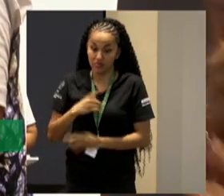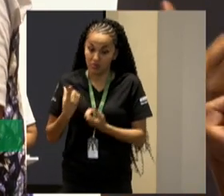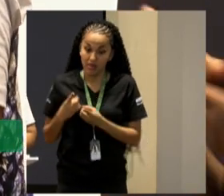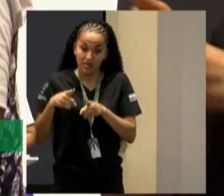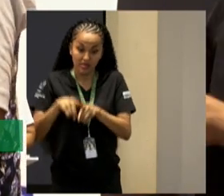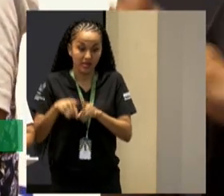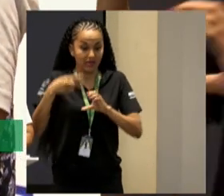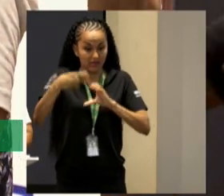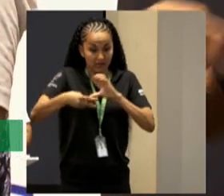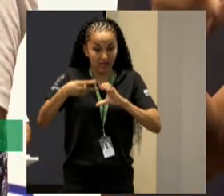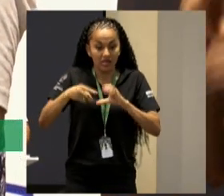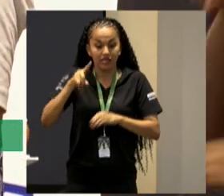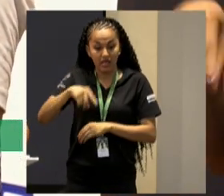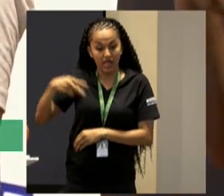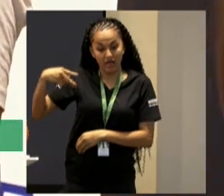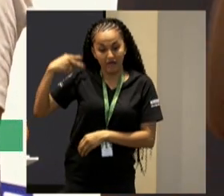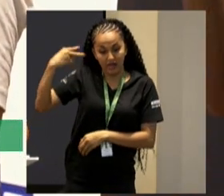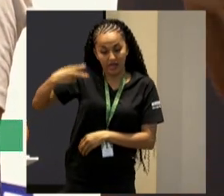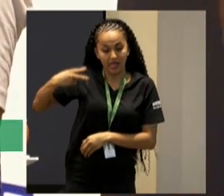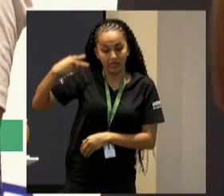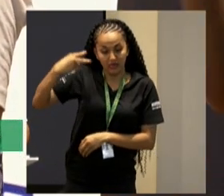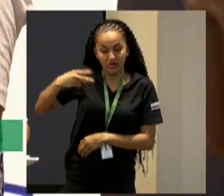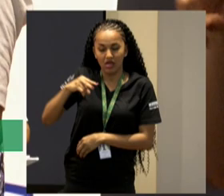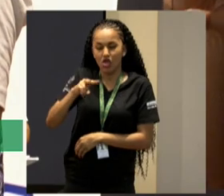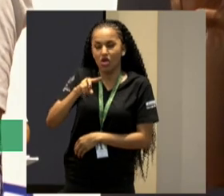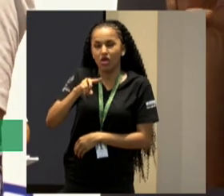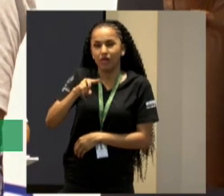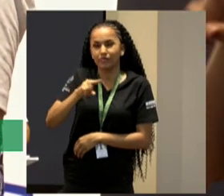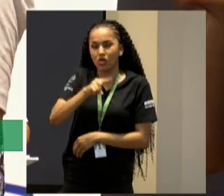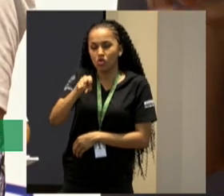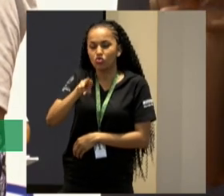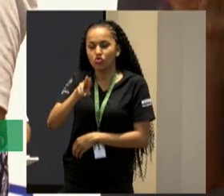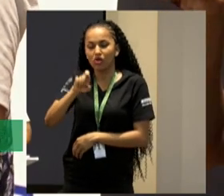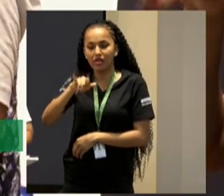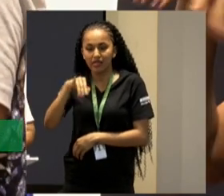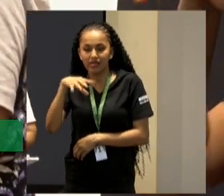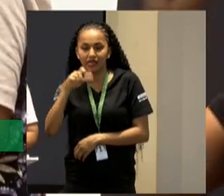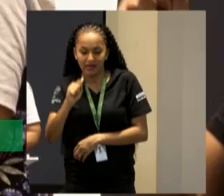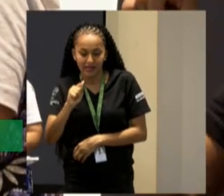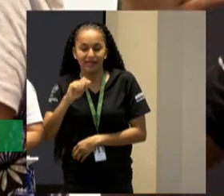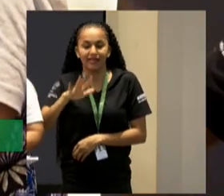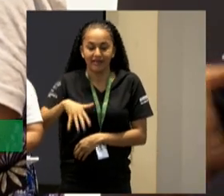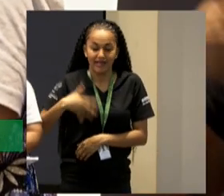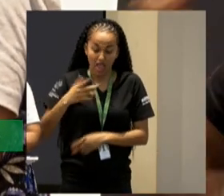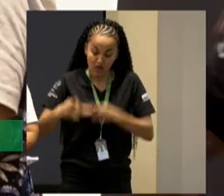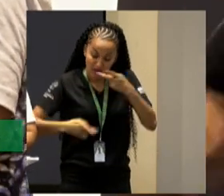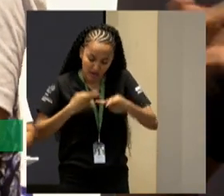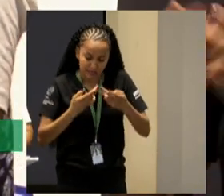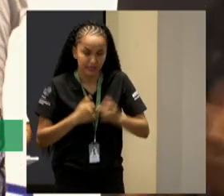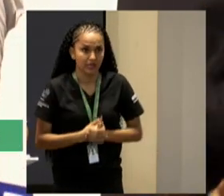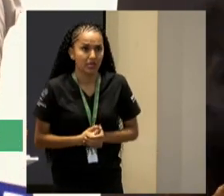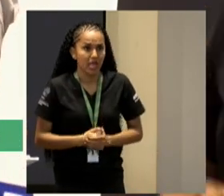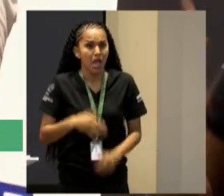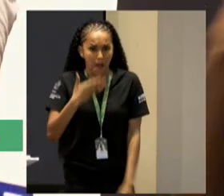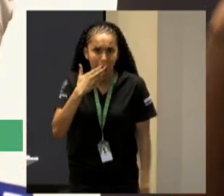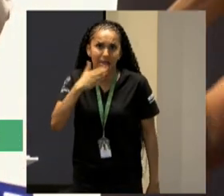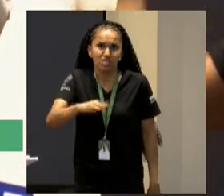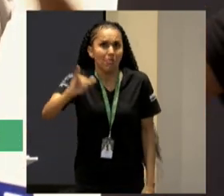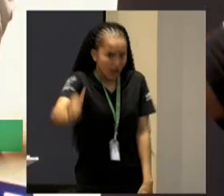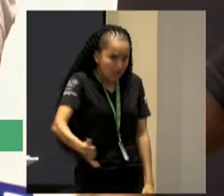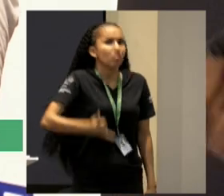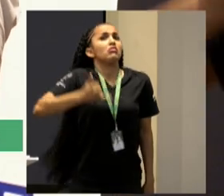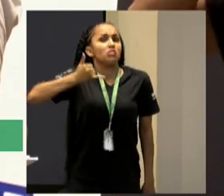Câmara, que é a vereadora Zuleika Lenz. Tu lembras disso? E aí eu disse, pede para ela